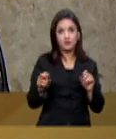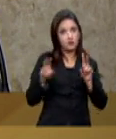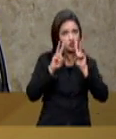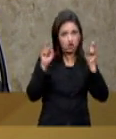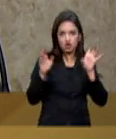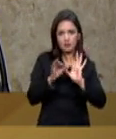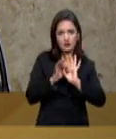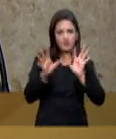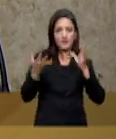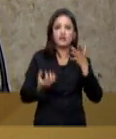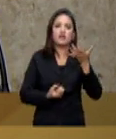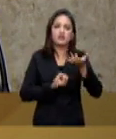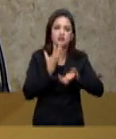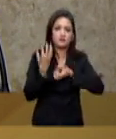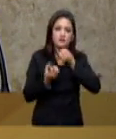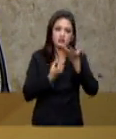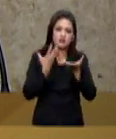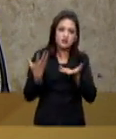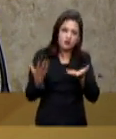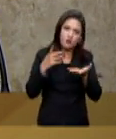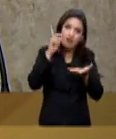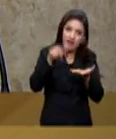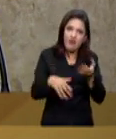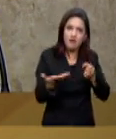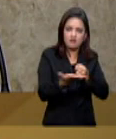também estamos tratando de direitos fundamentais,